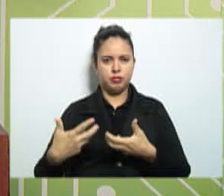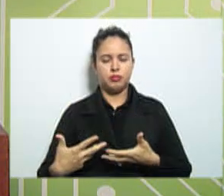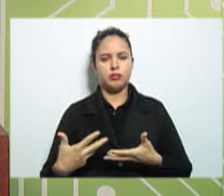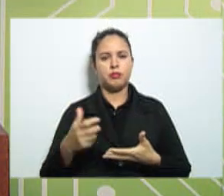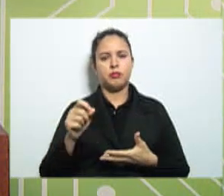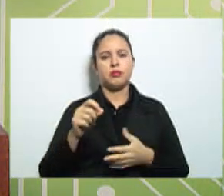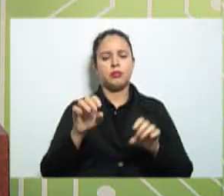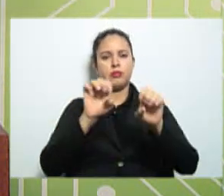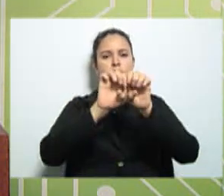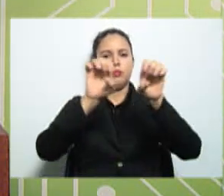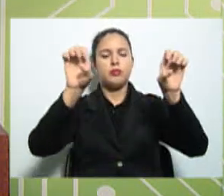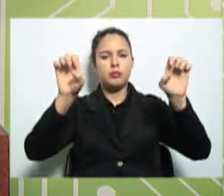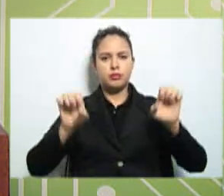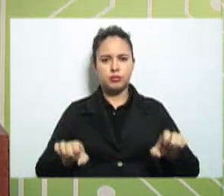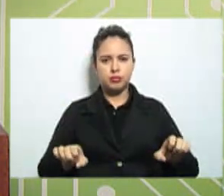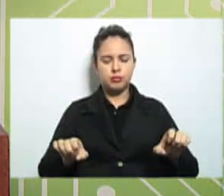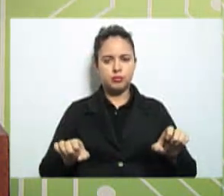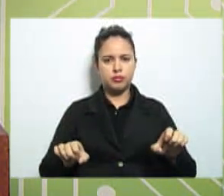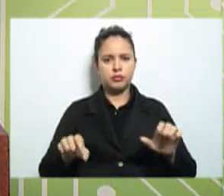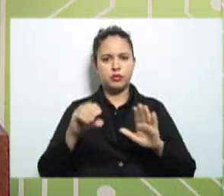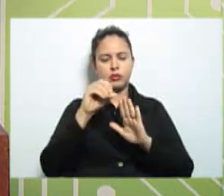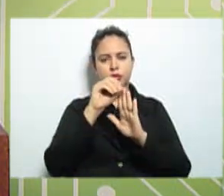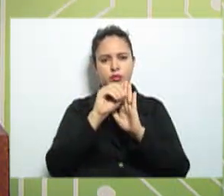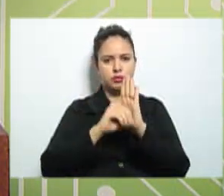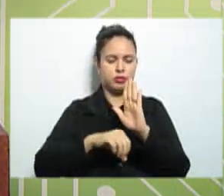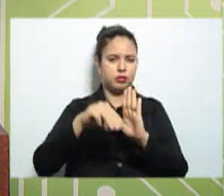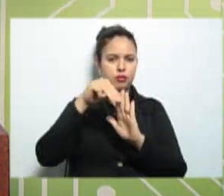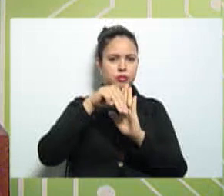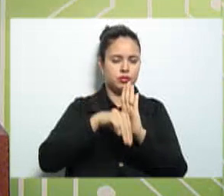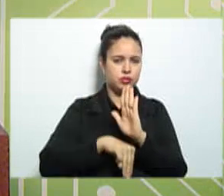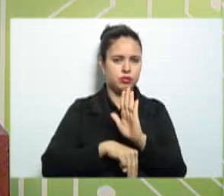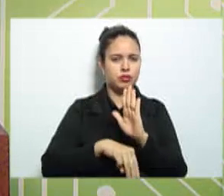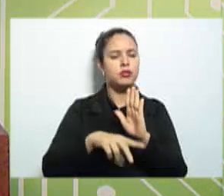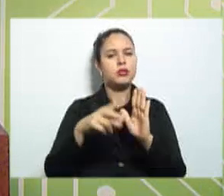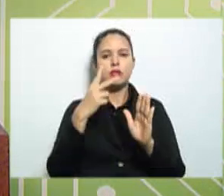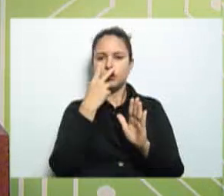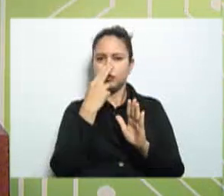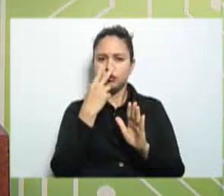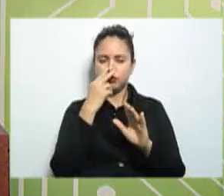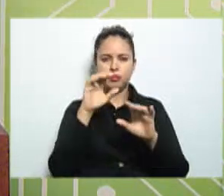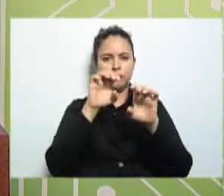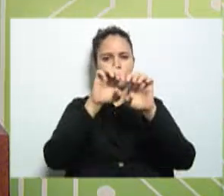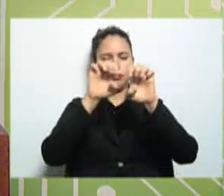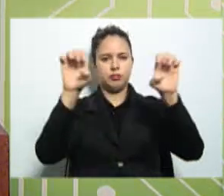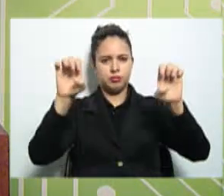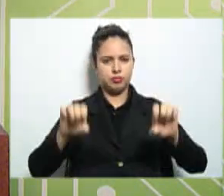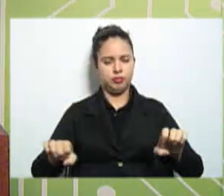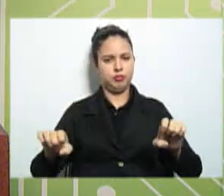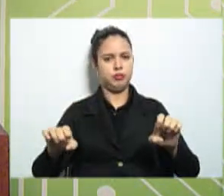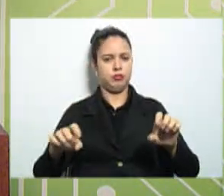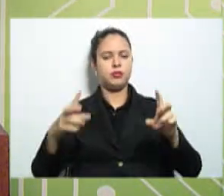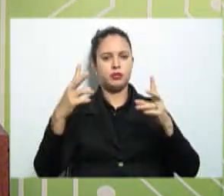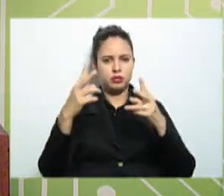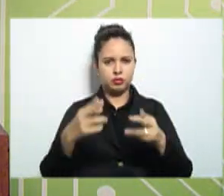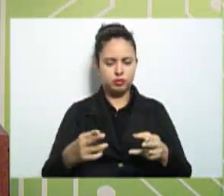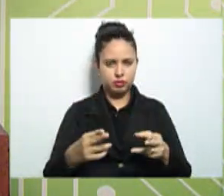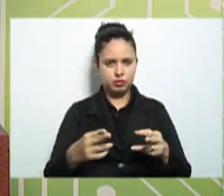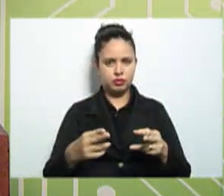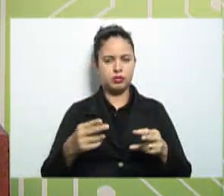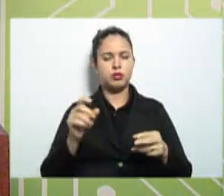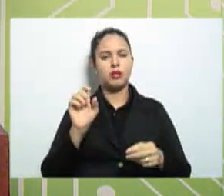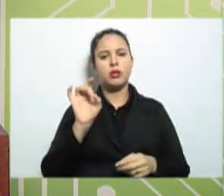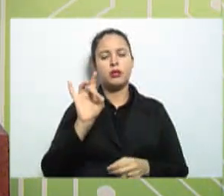à estrutura, a forma, o ofício e o memorando, eles podem ter a mesma estrutura, a mesma disposição no papel. O que